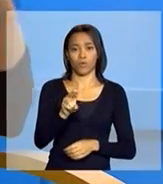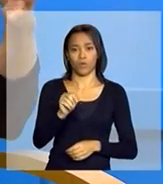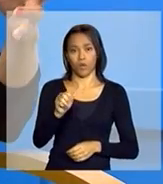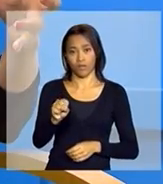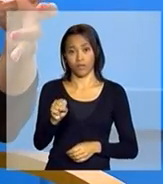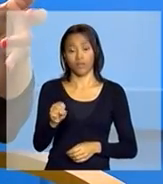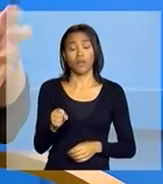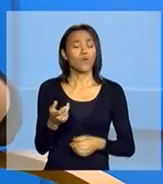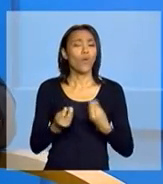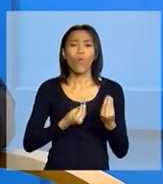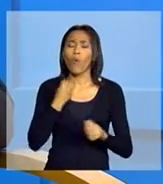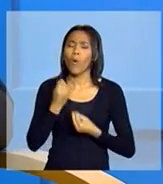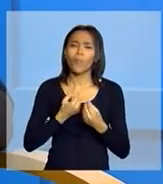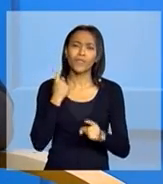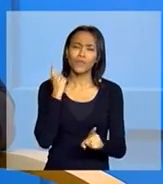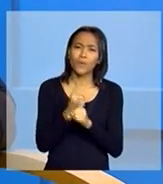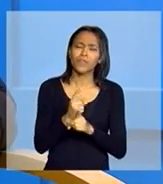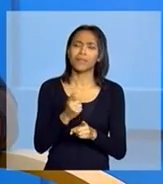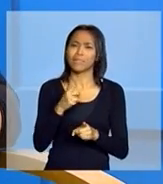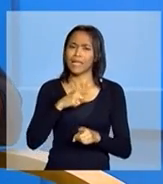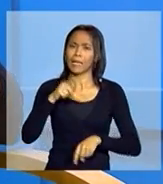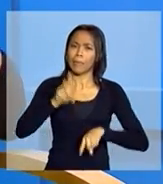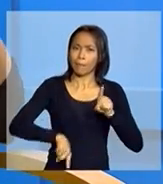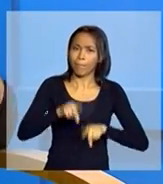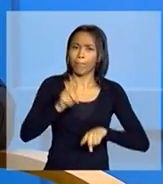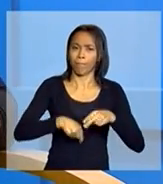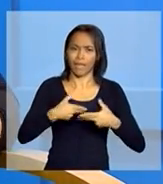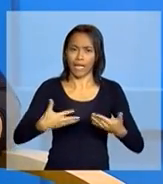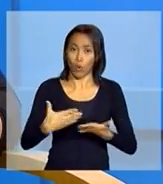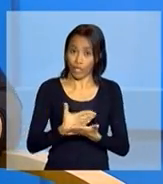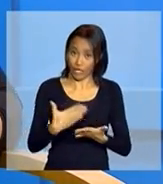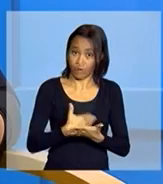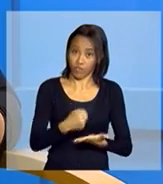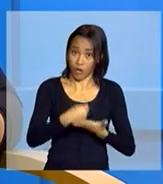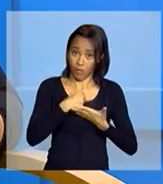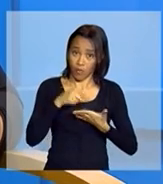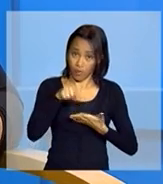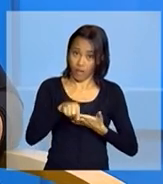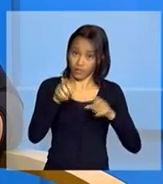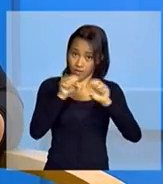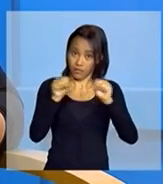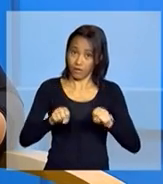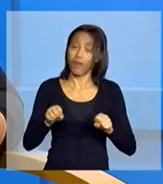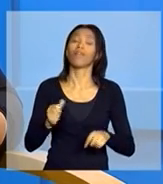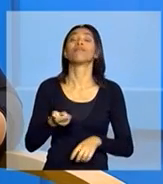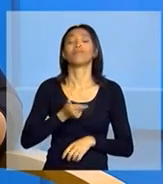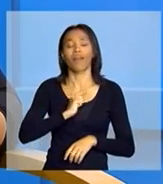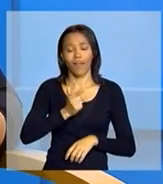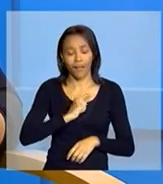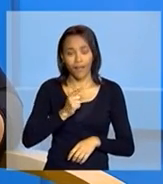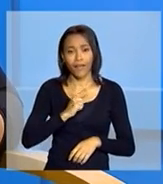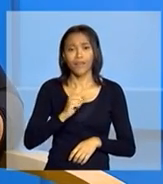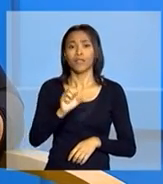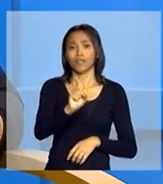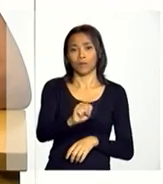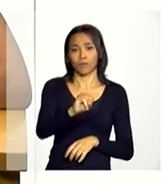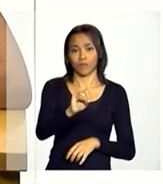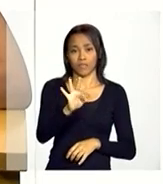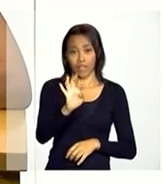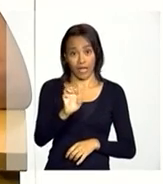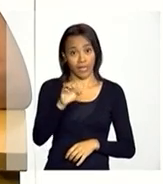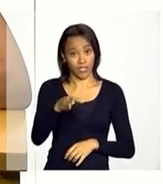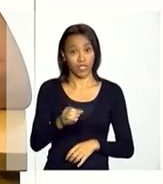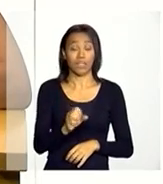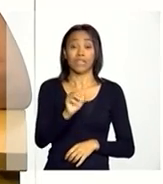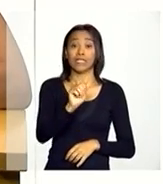encontramos Existe algum material de apoio para esses sistemas existe no site do MDS que o endereço